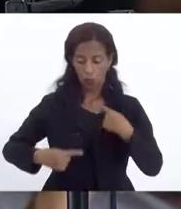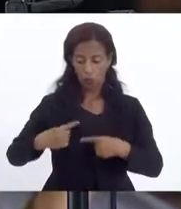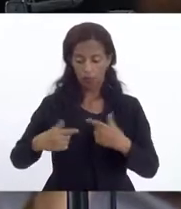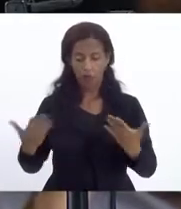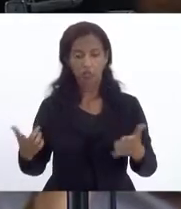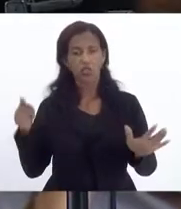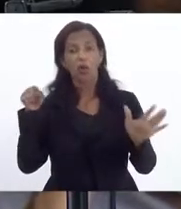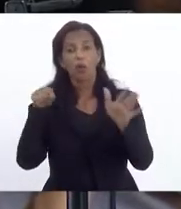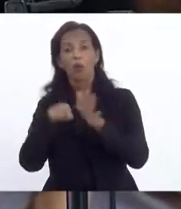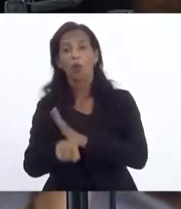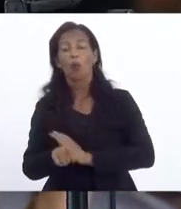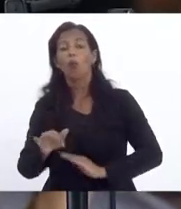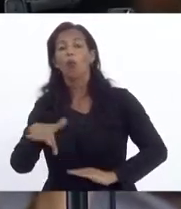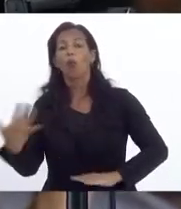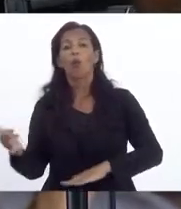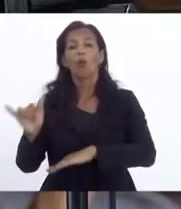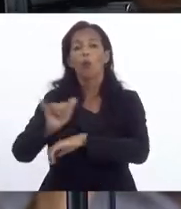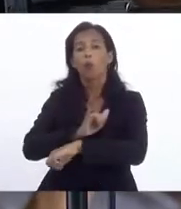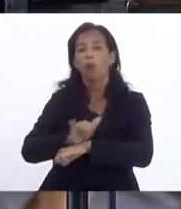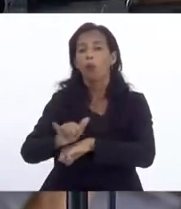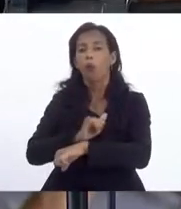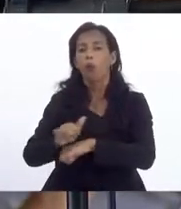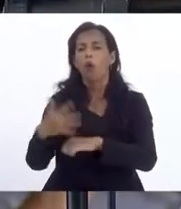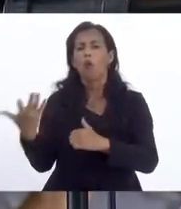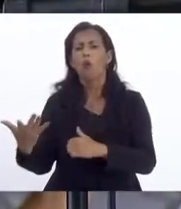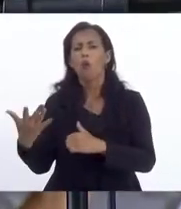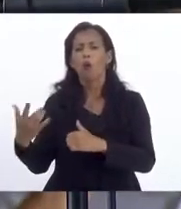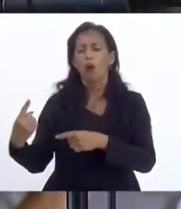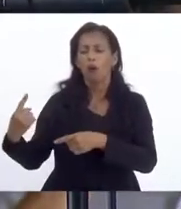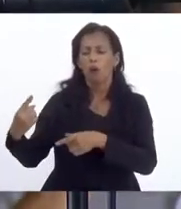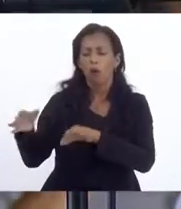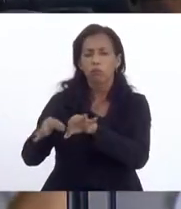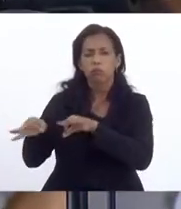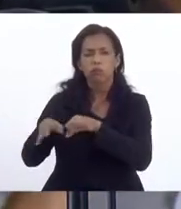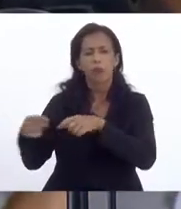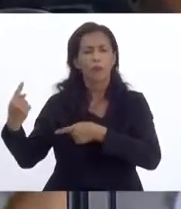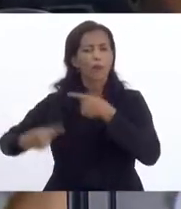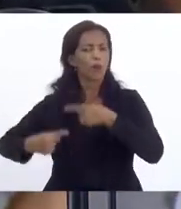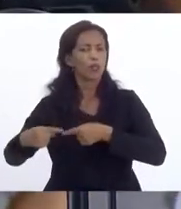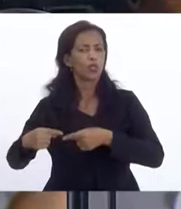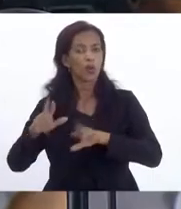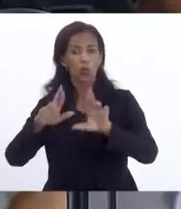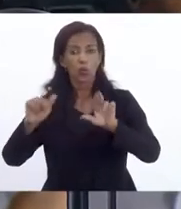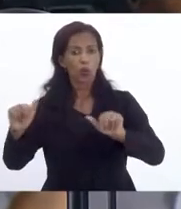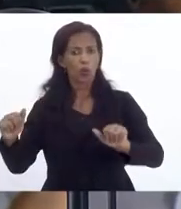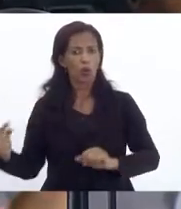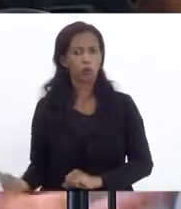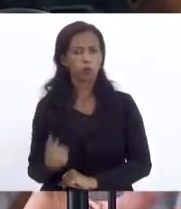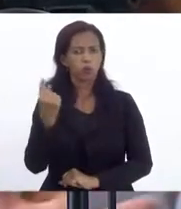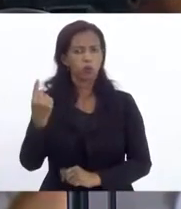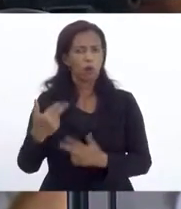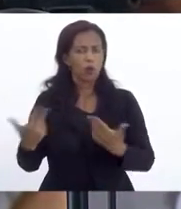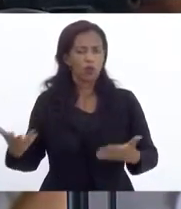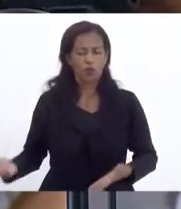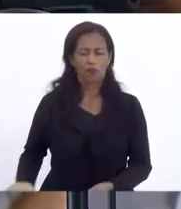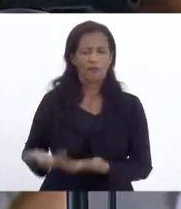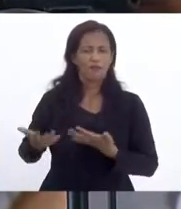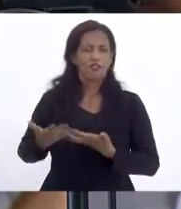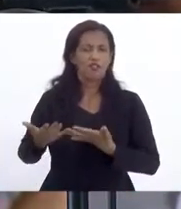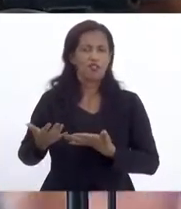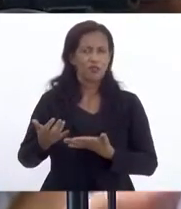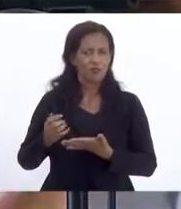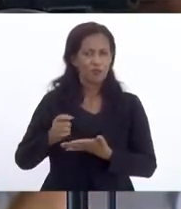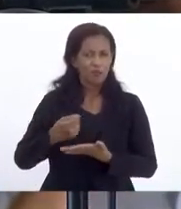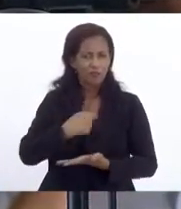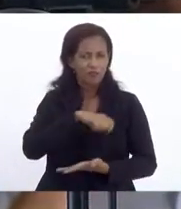é a estratégia, qual é, de fato, a coordenação de políticas, porque nunca é uma coisa só. Nunca é só incentivo fiscal.